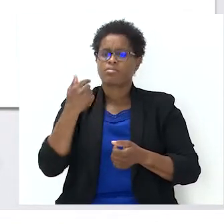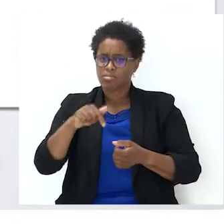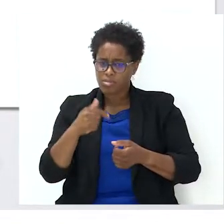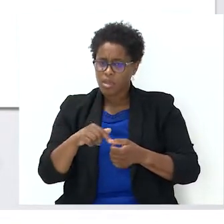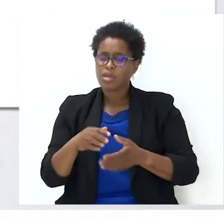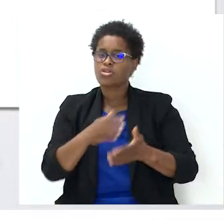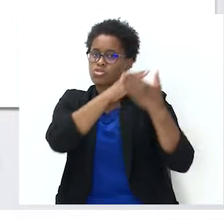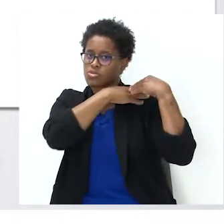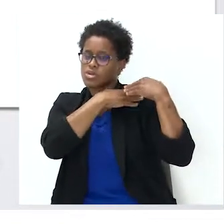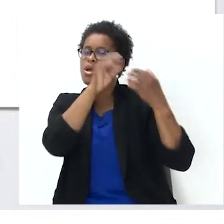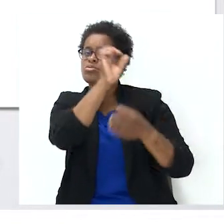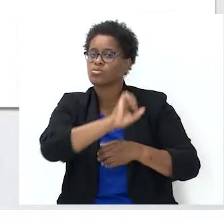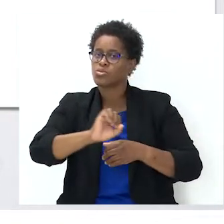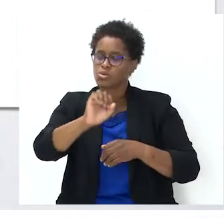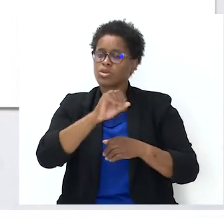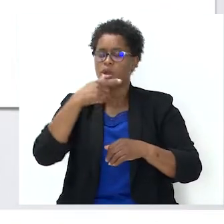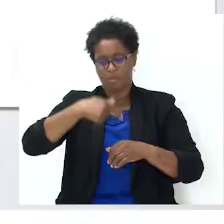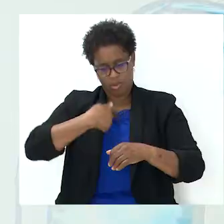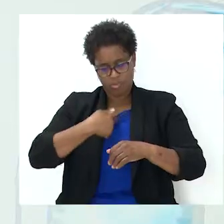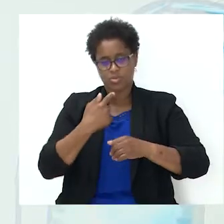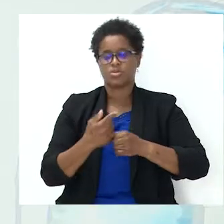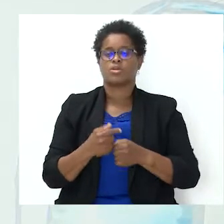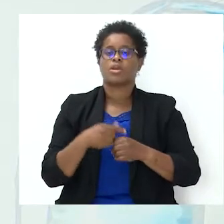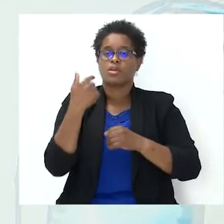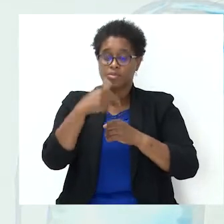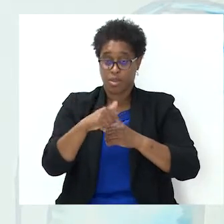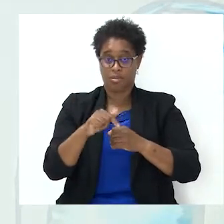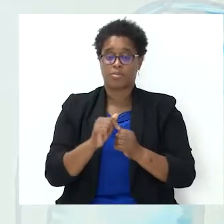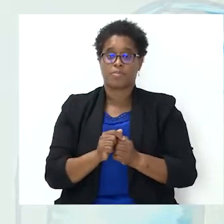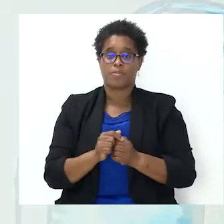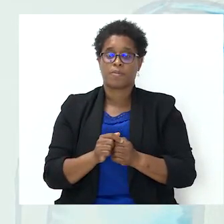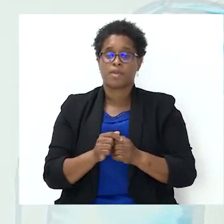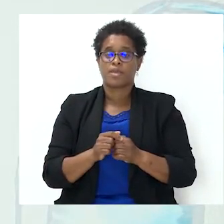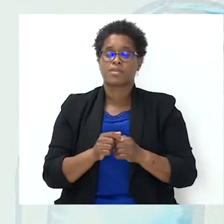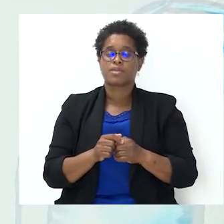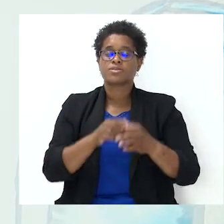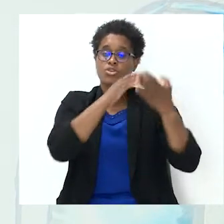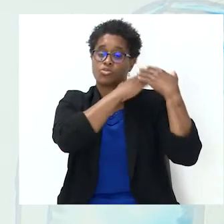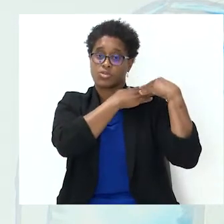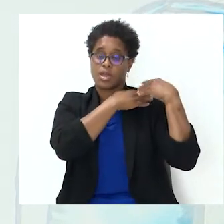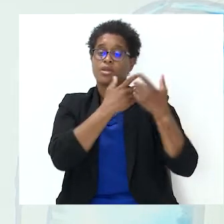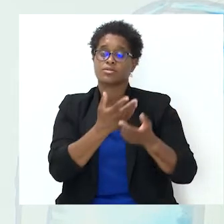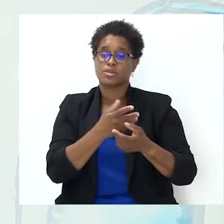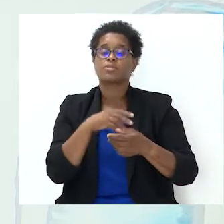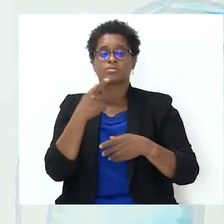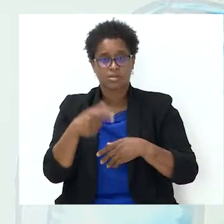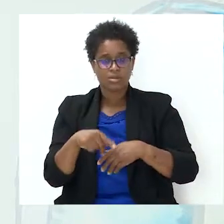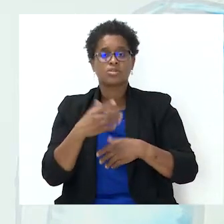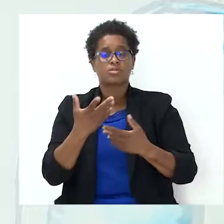as suas funções próprias, tem as suas tarefas a